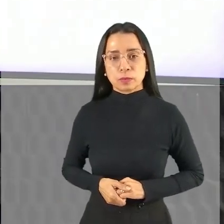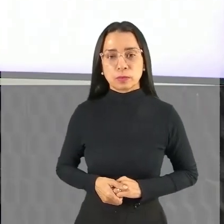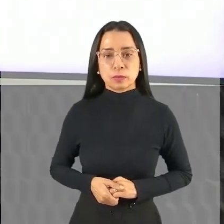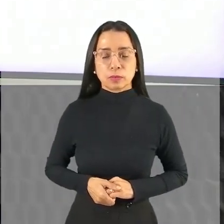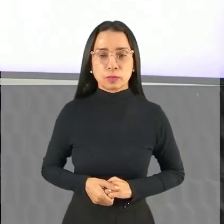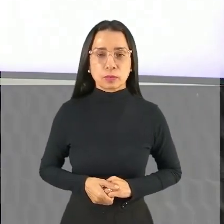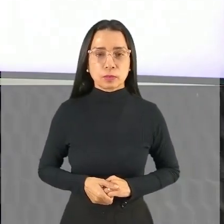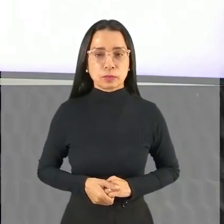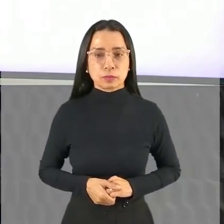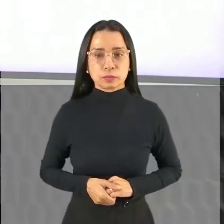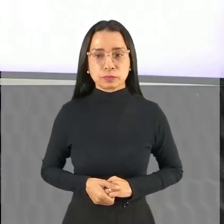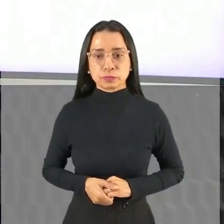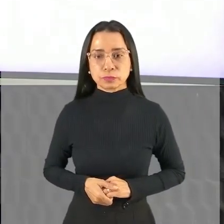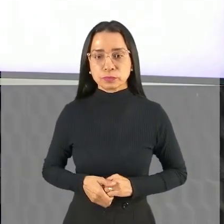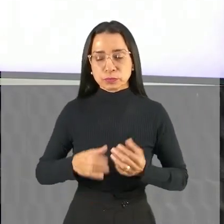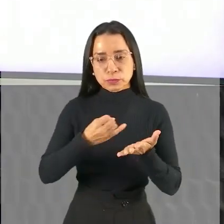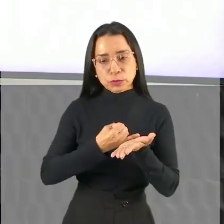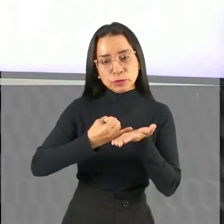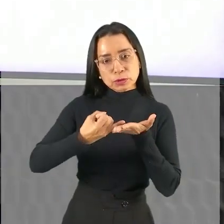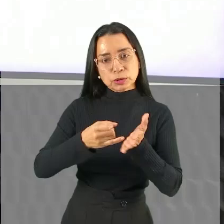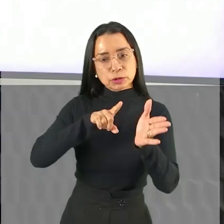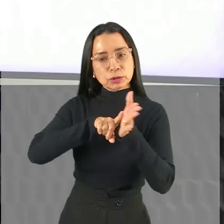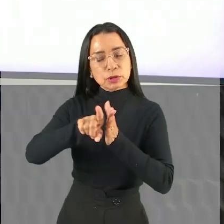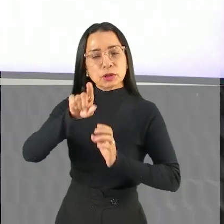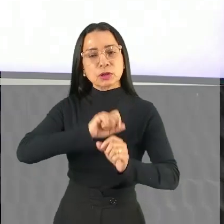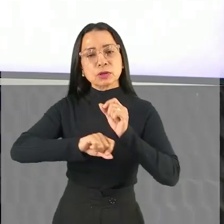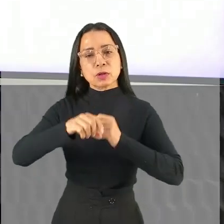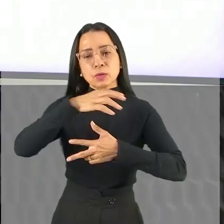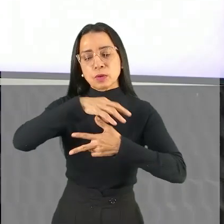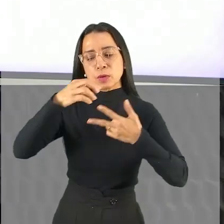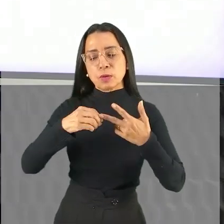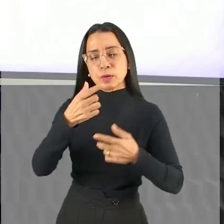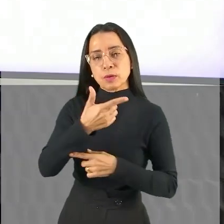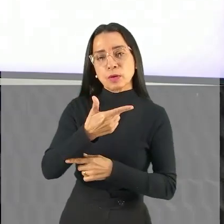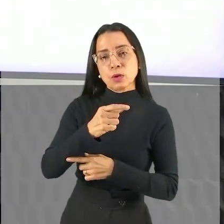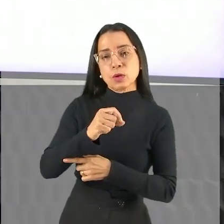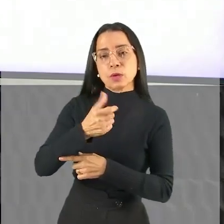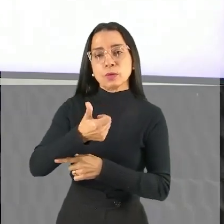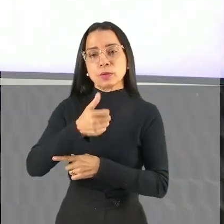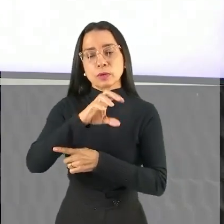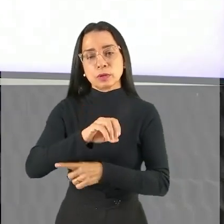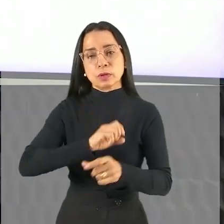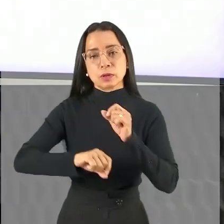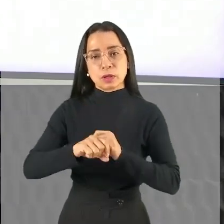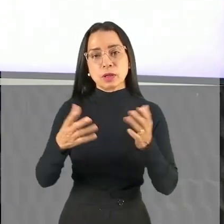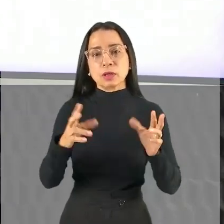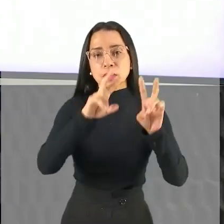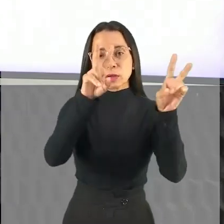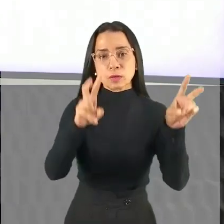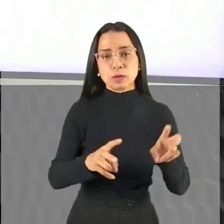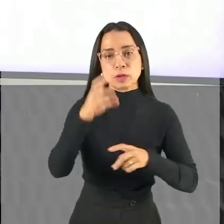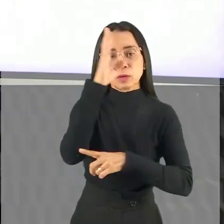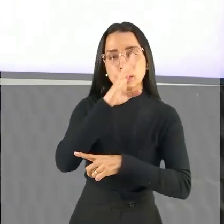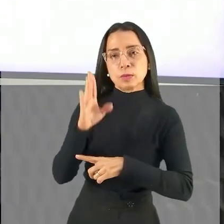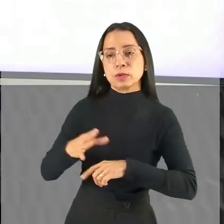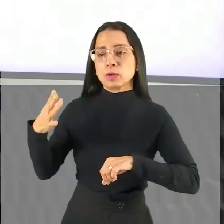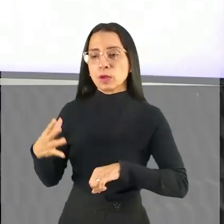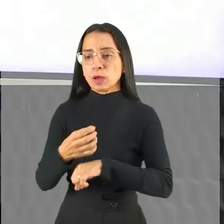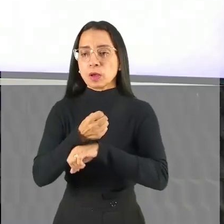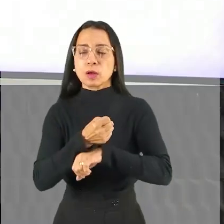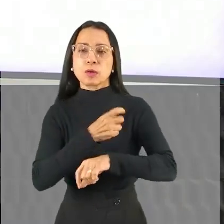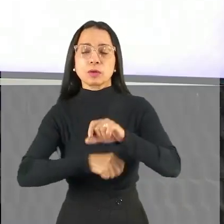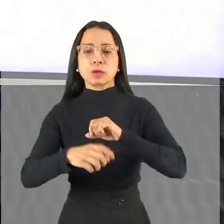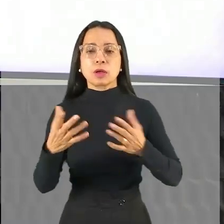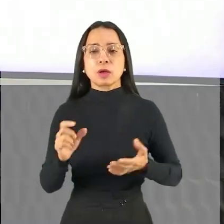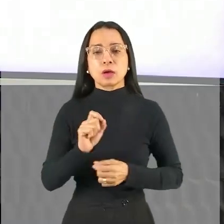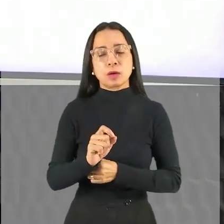Vamos iniciar as questões aqui por essa questão da UEMA 2010, que trata sobre o Brasil colonial. Bom, sobre o